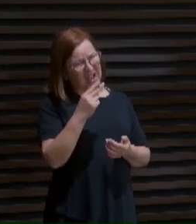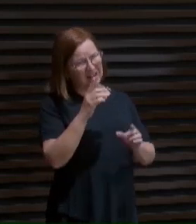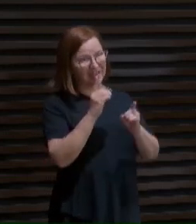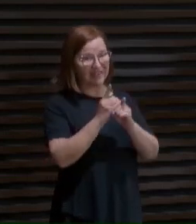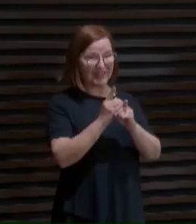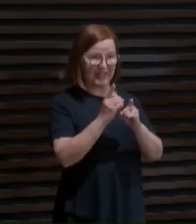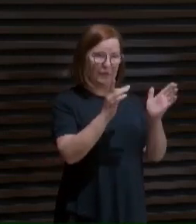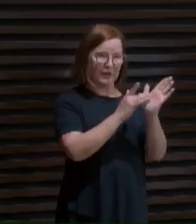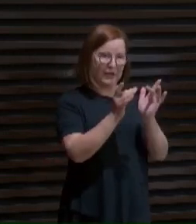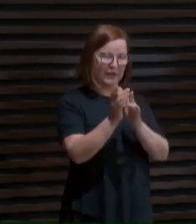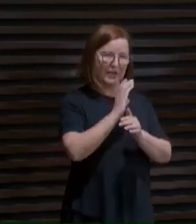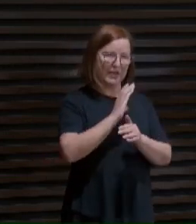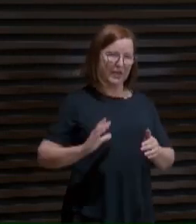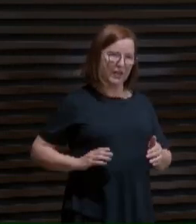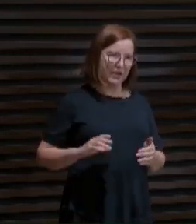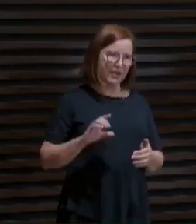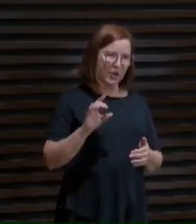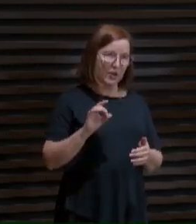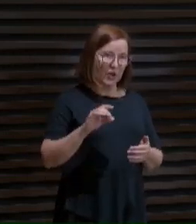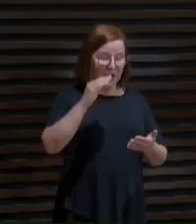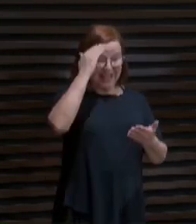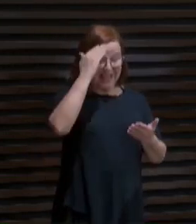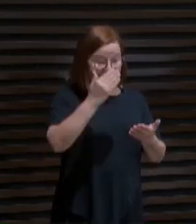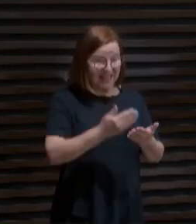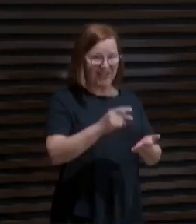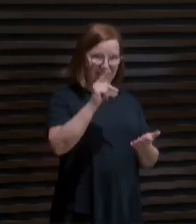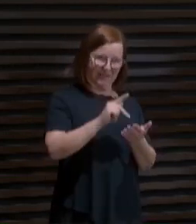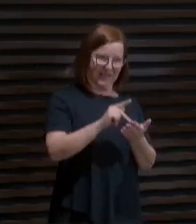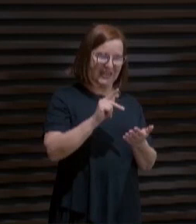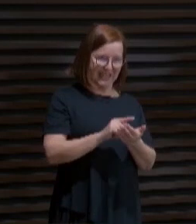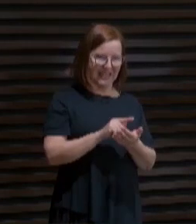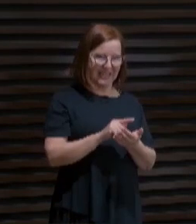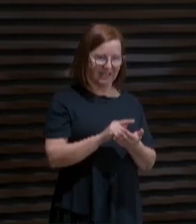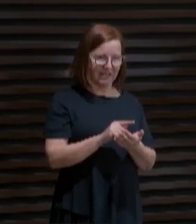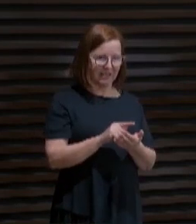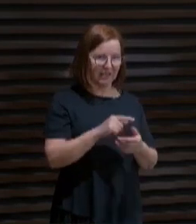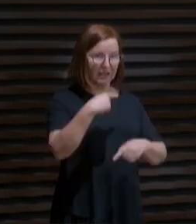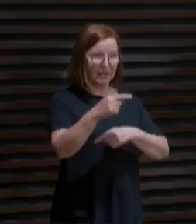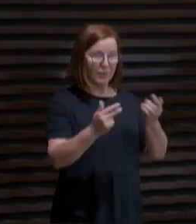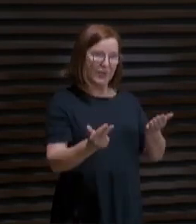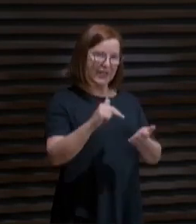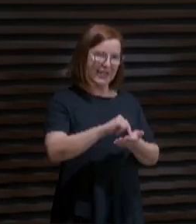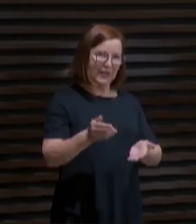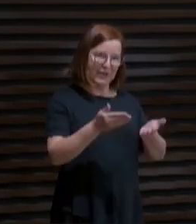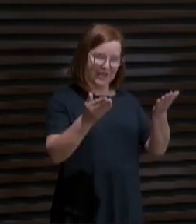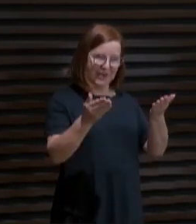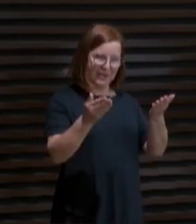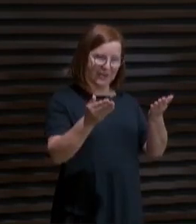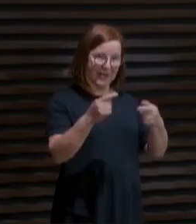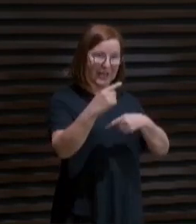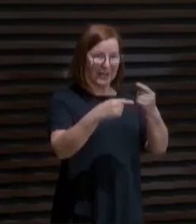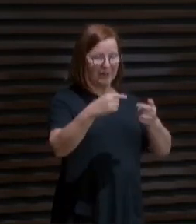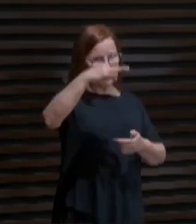Cristo só realmente creram em Jesus depois da ressurreição dele, depois que o Espírito